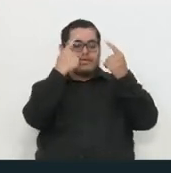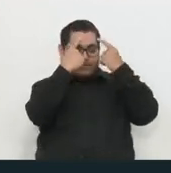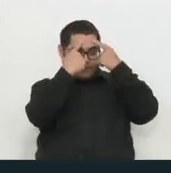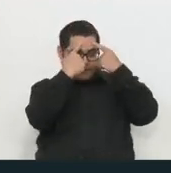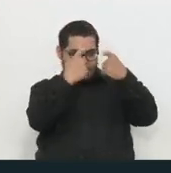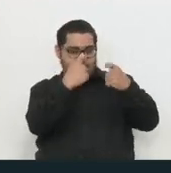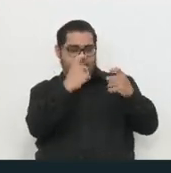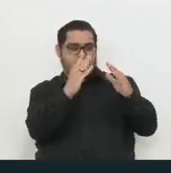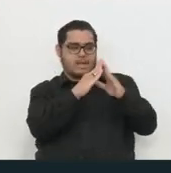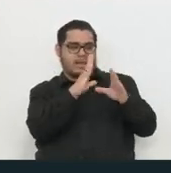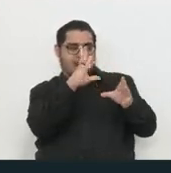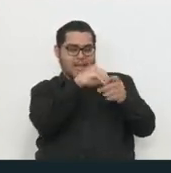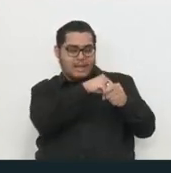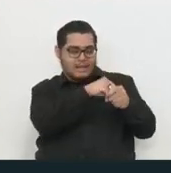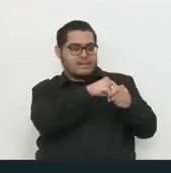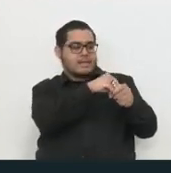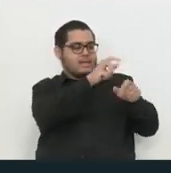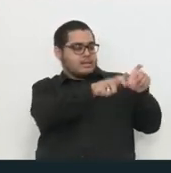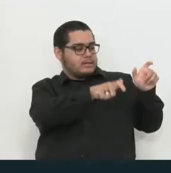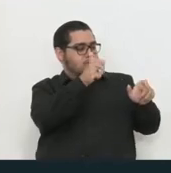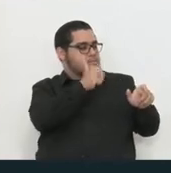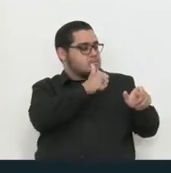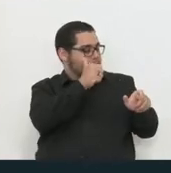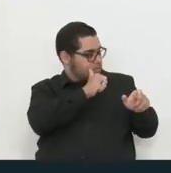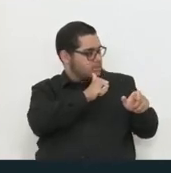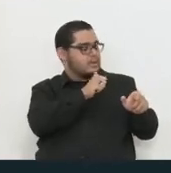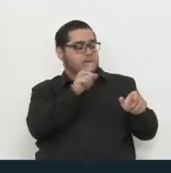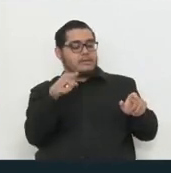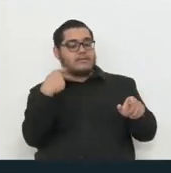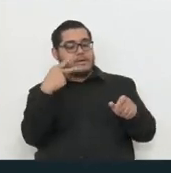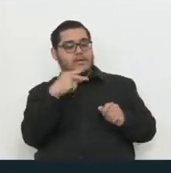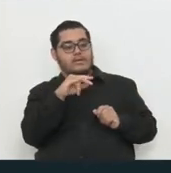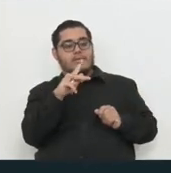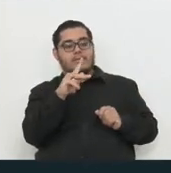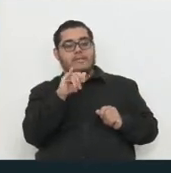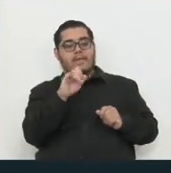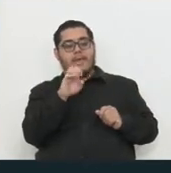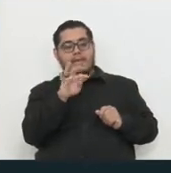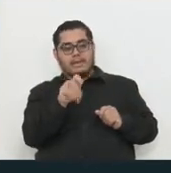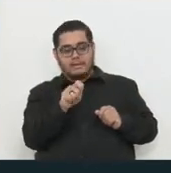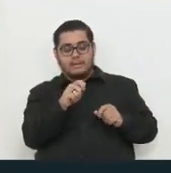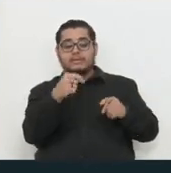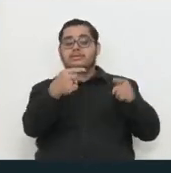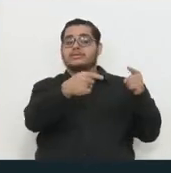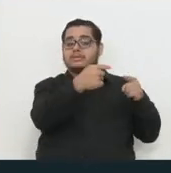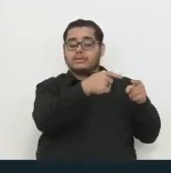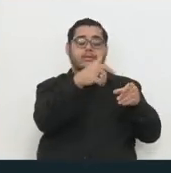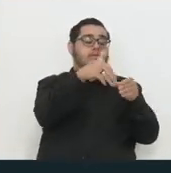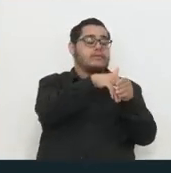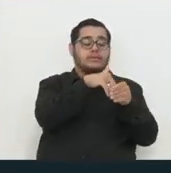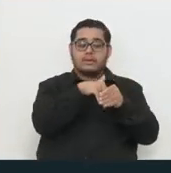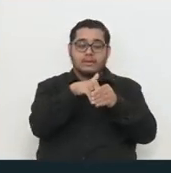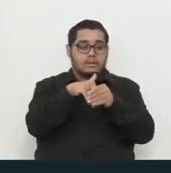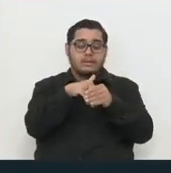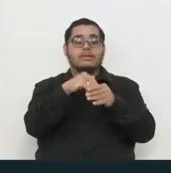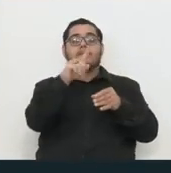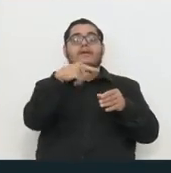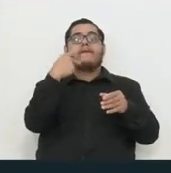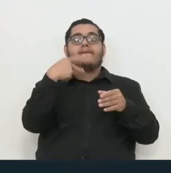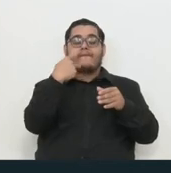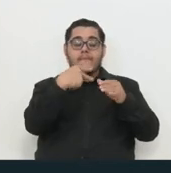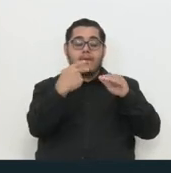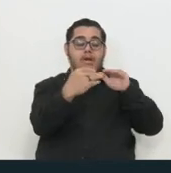menores de idade na cidade de Guarulhos autora vereadora Janete hospeda em discussão encerrada discussão em votação os vereadores favoritos